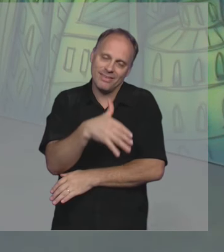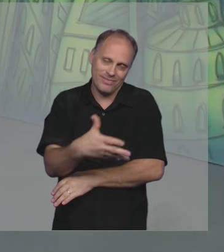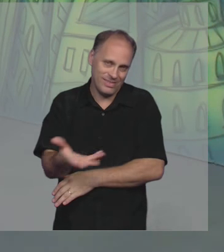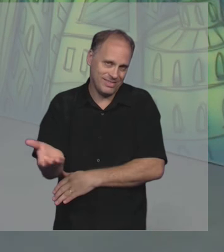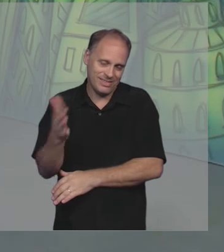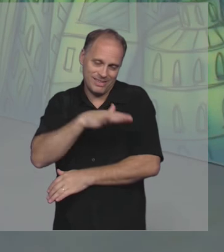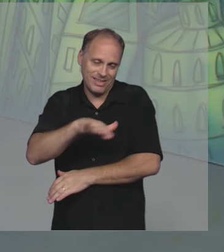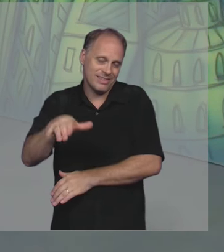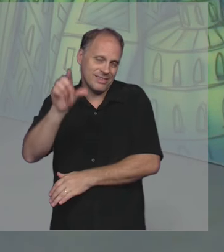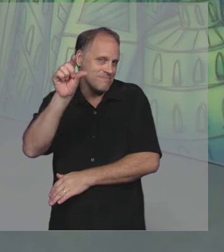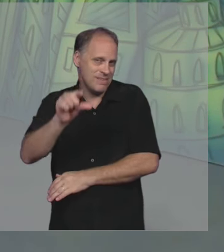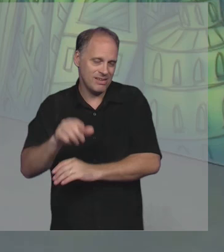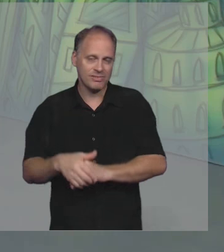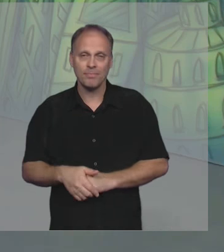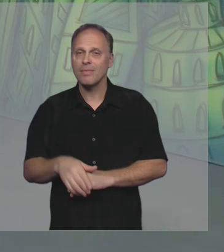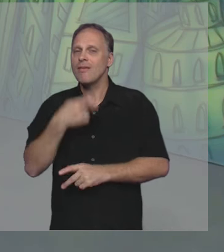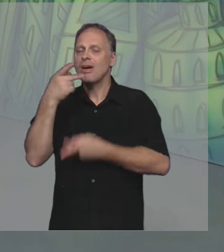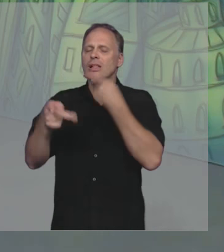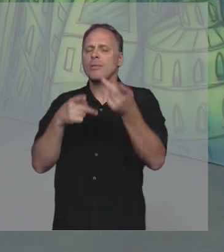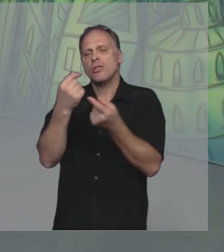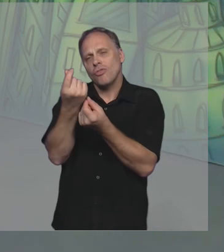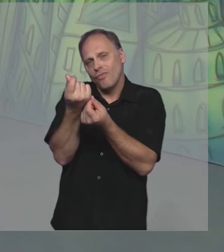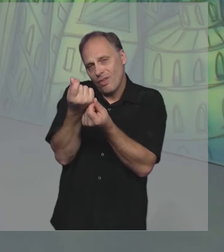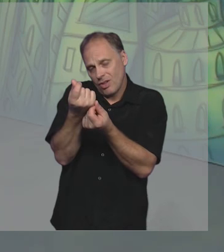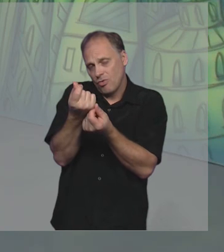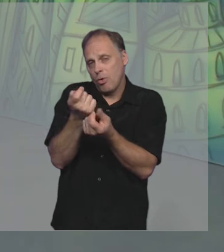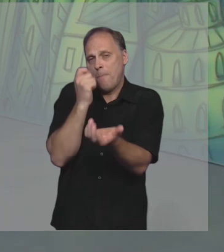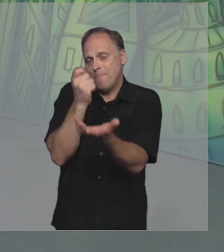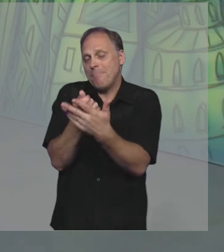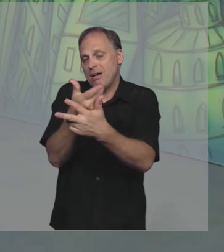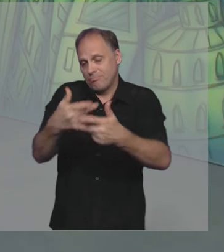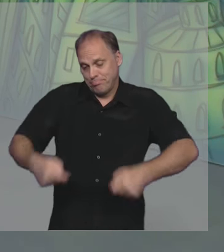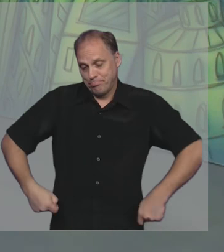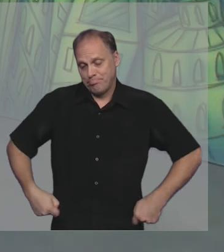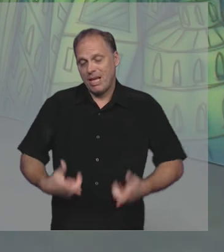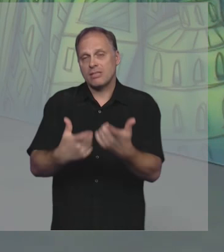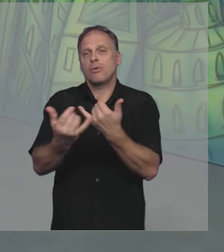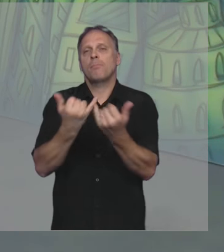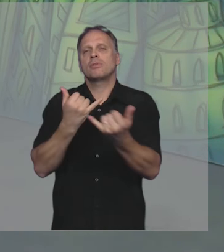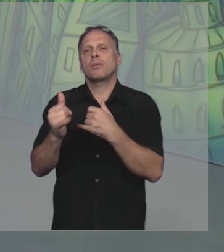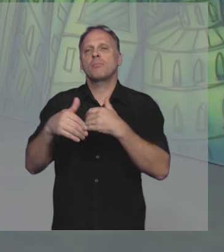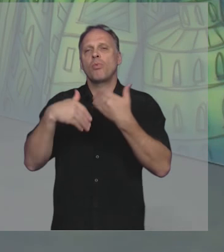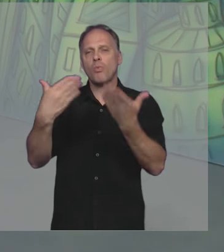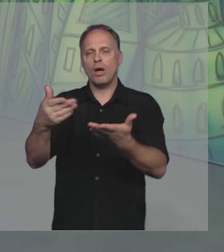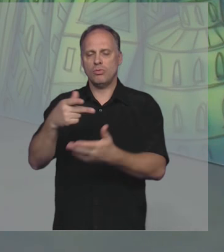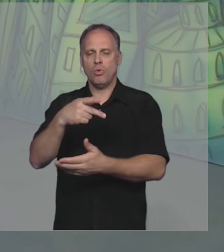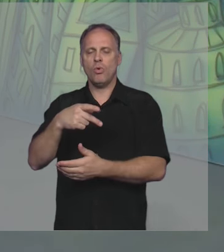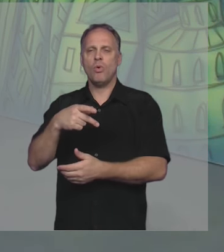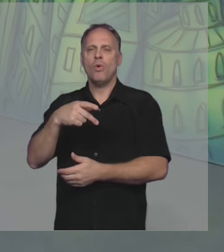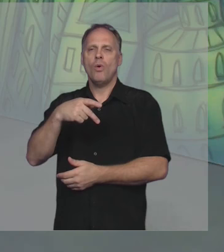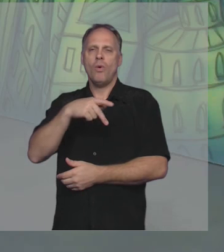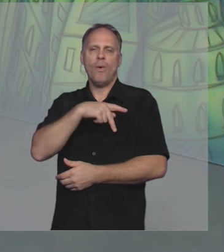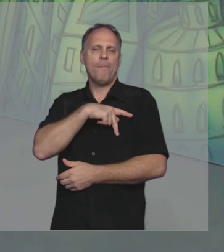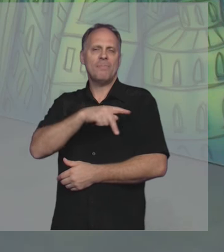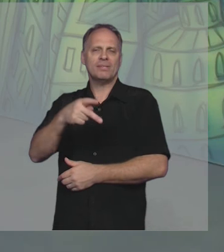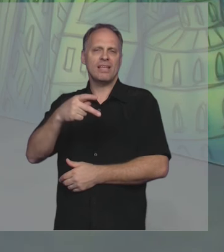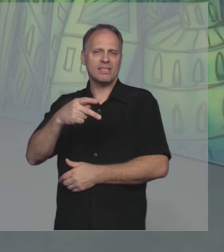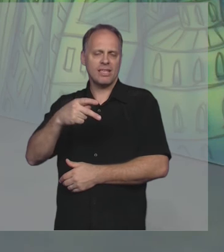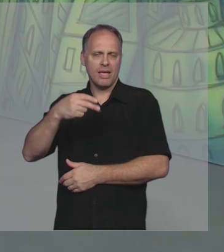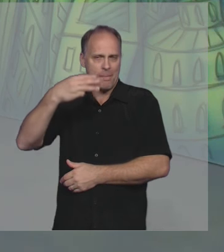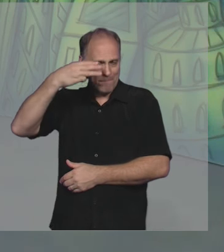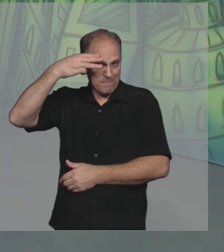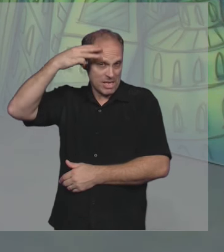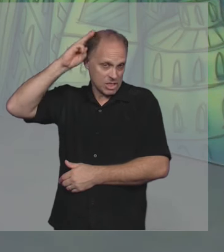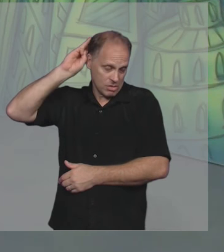Doutor, falando isso do custeio, né? Quando o atual presidente Michel Temer assumiu, né,